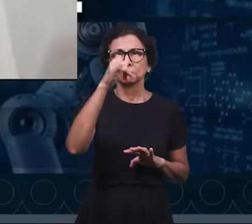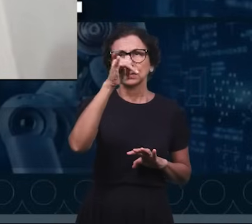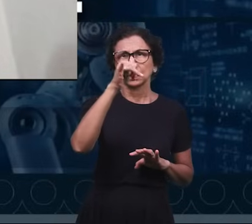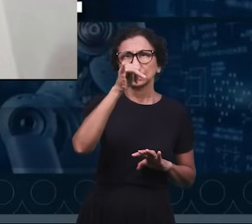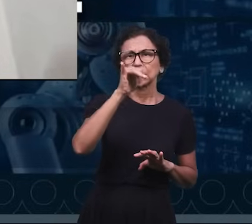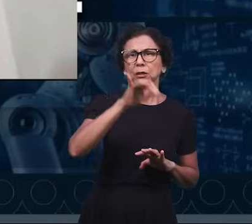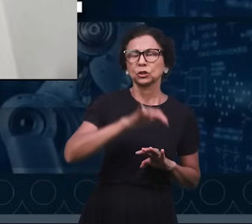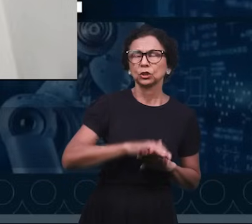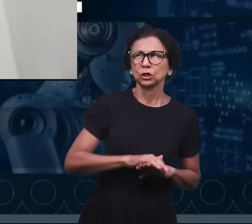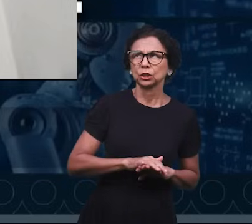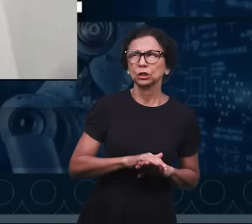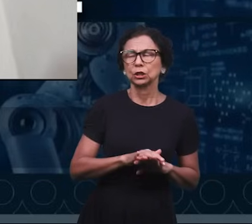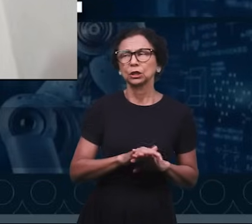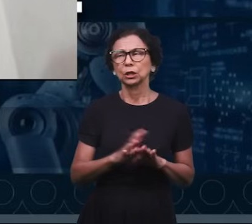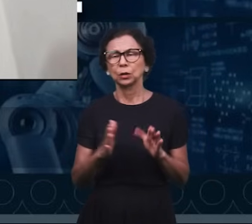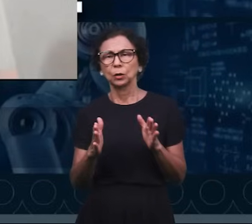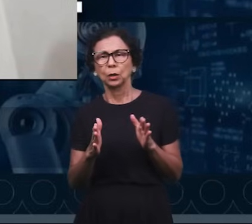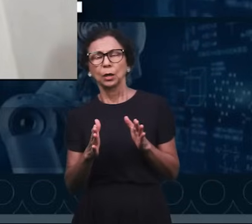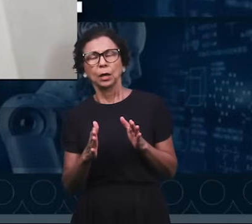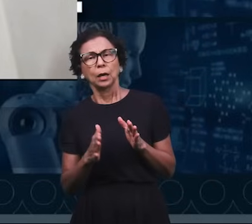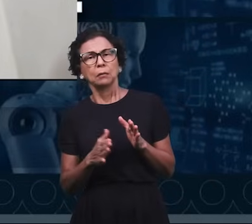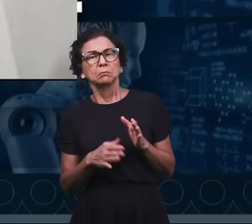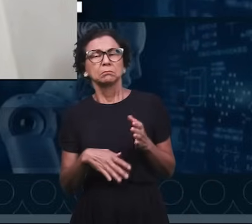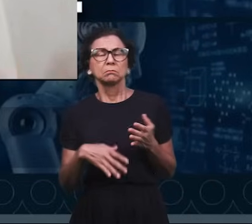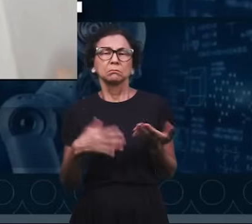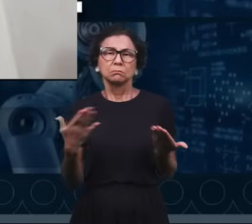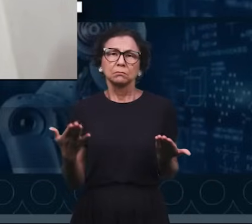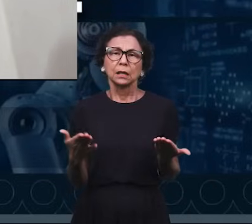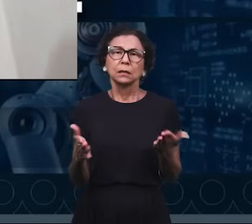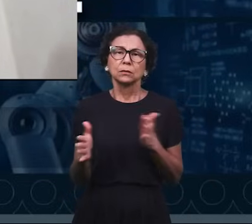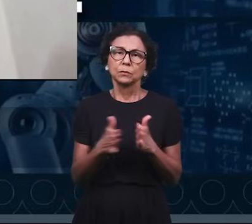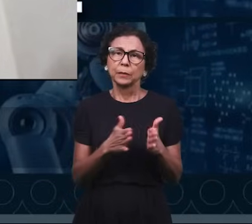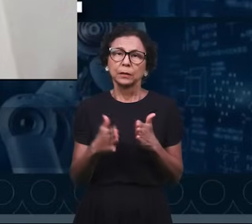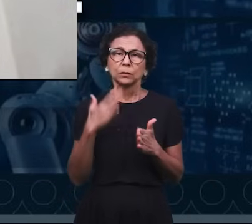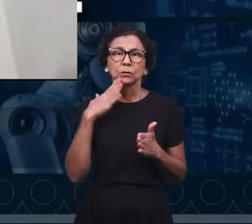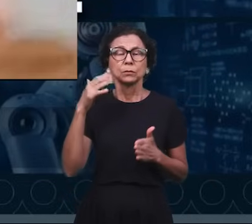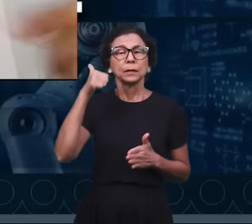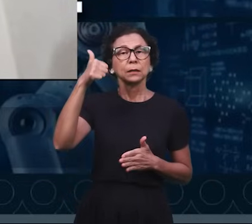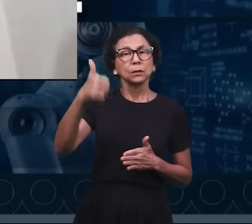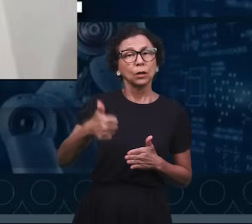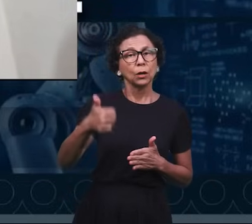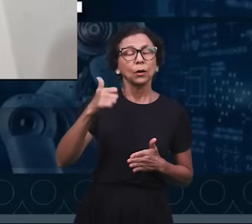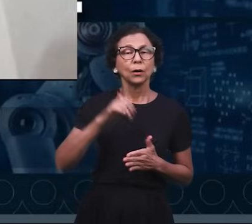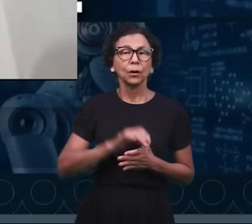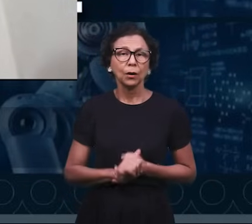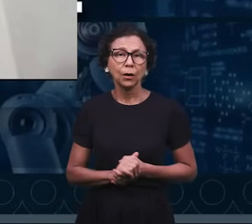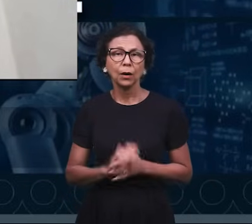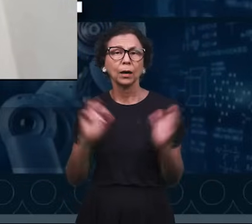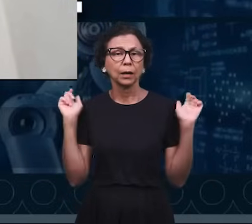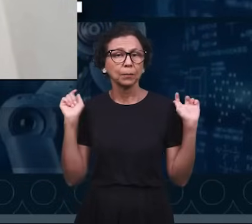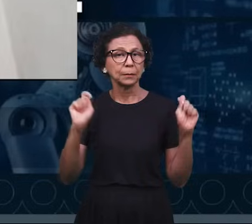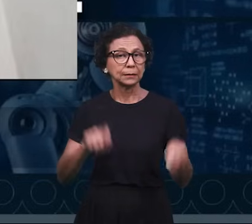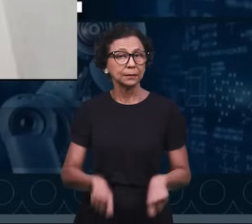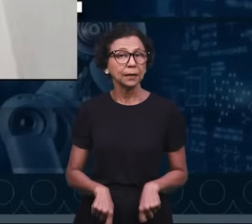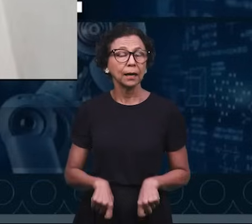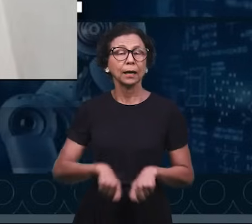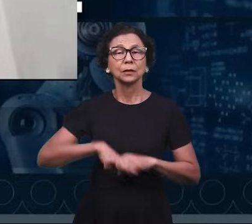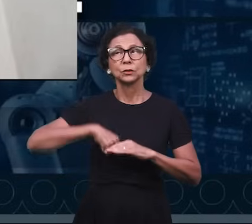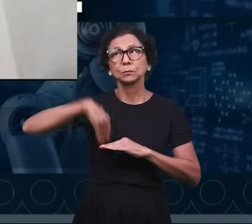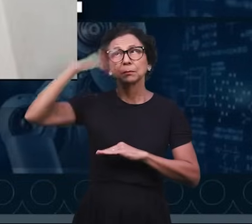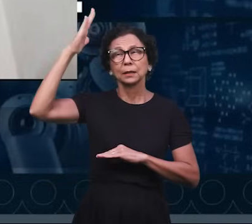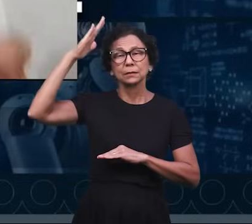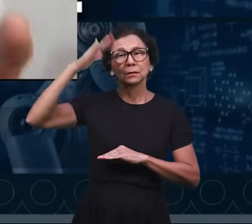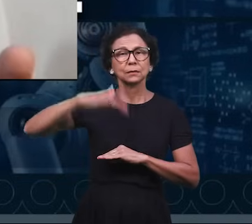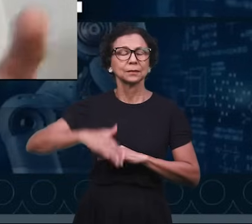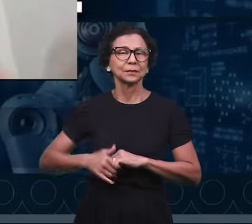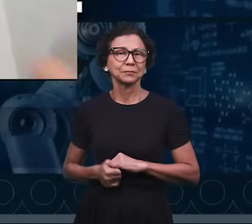vai ser mais interessante do que o outro, e a inteligência artificial vai nos ajudar para que tenhamos o melhor custo-benefício, a melhor eficiência